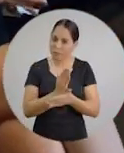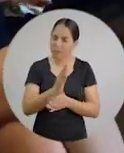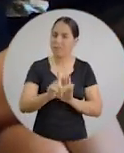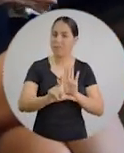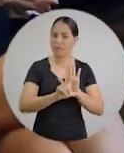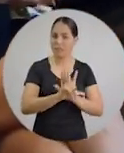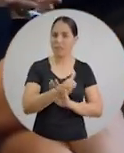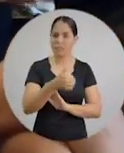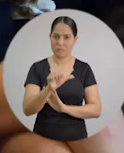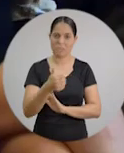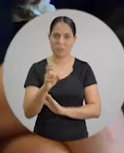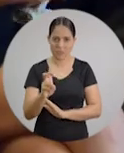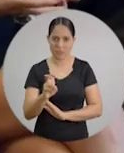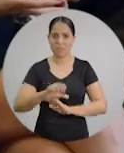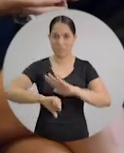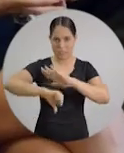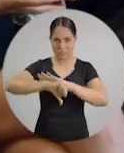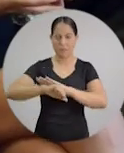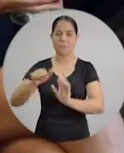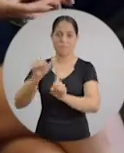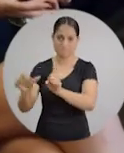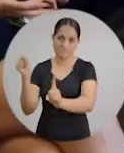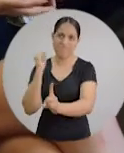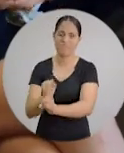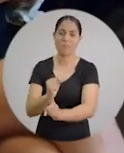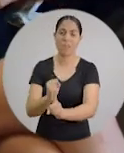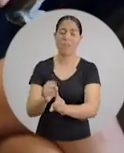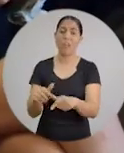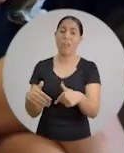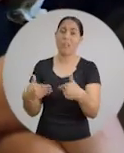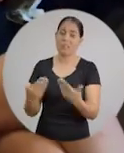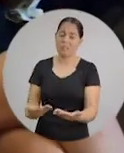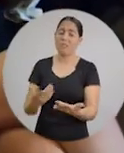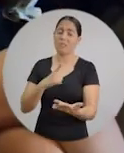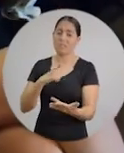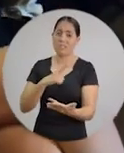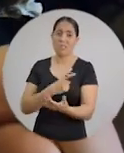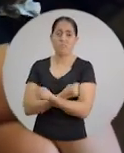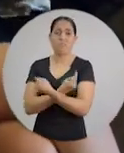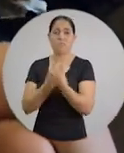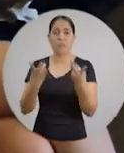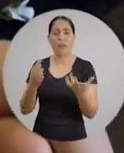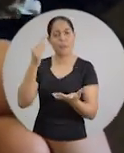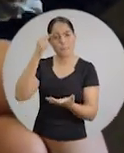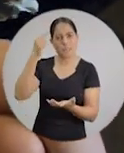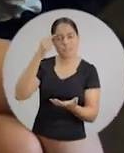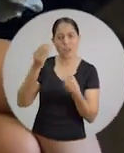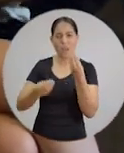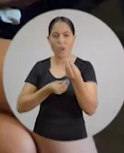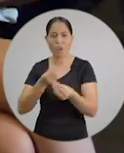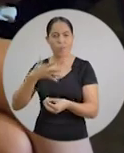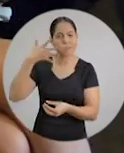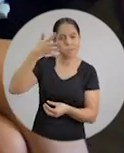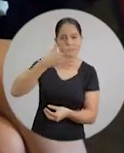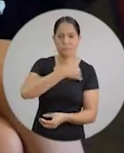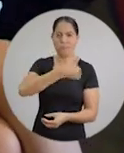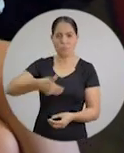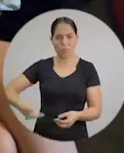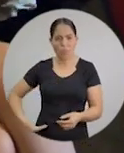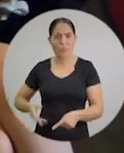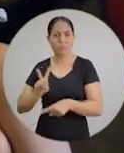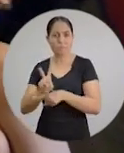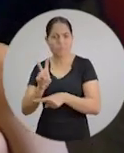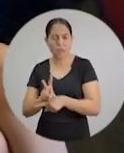2015, até para que, diante desses números, se possa pensar políticas públicas para